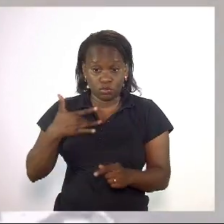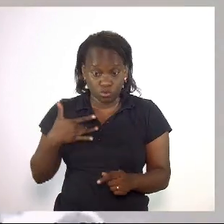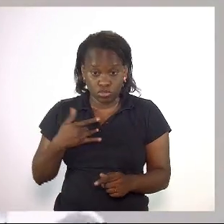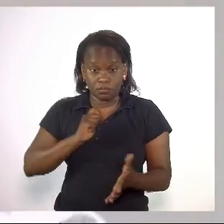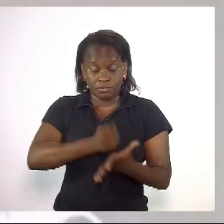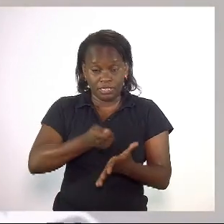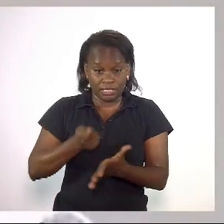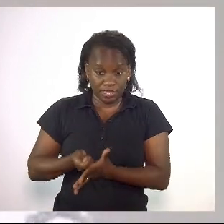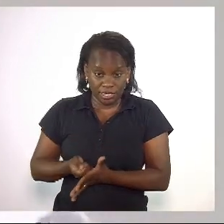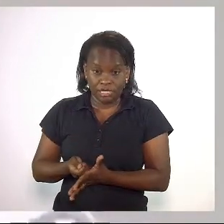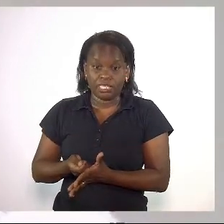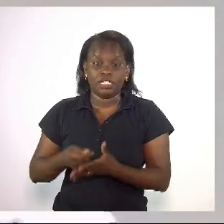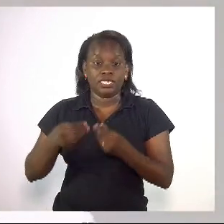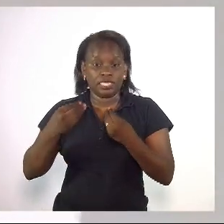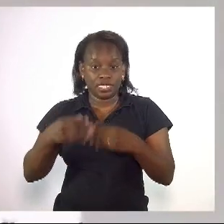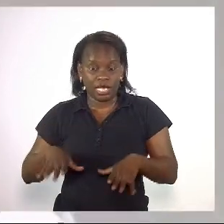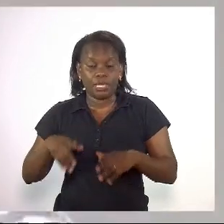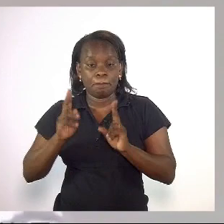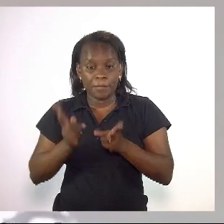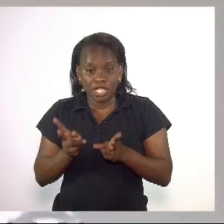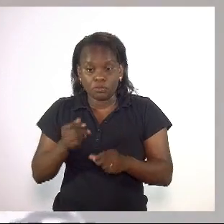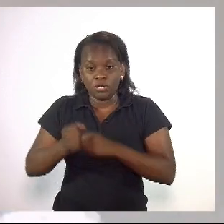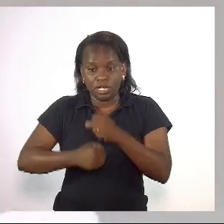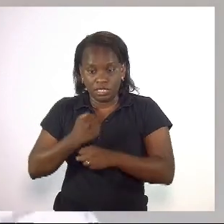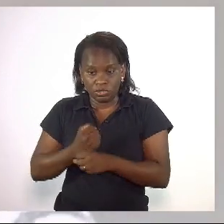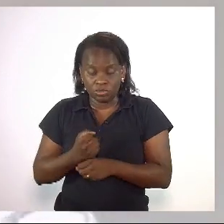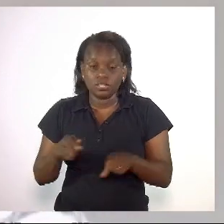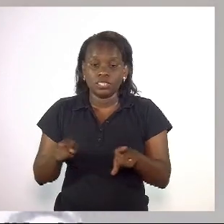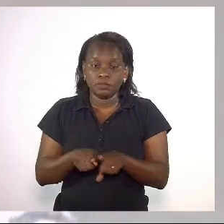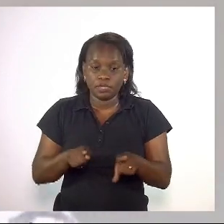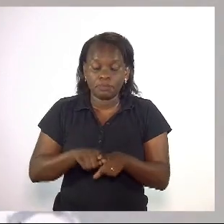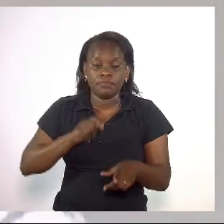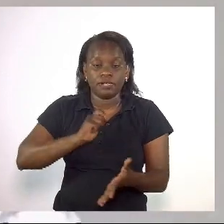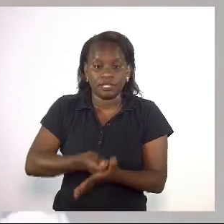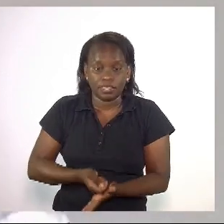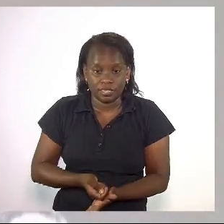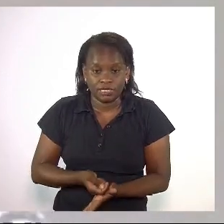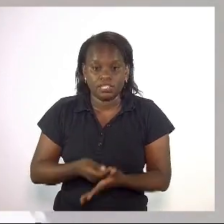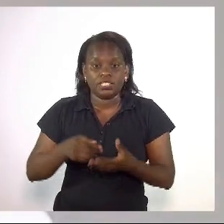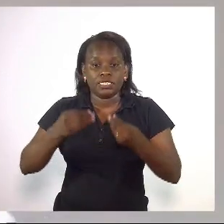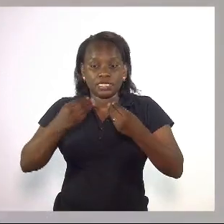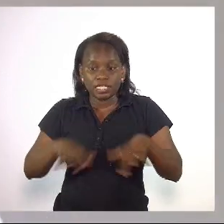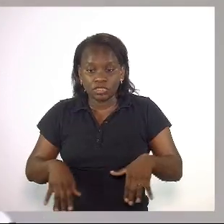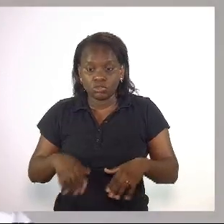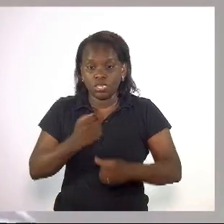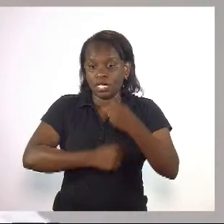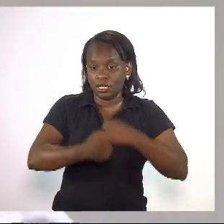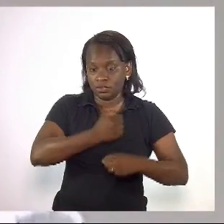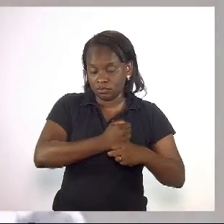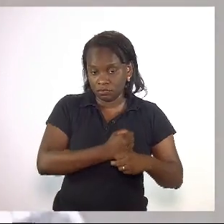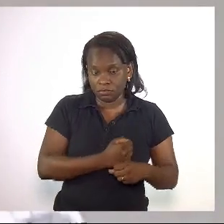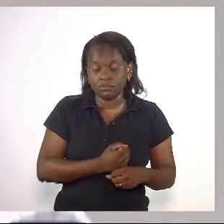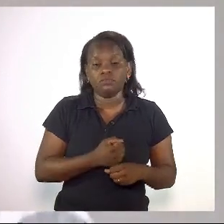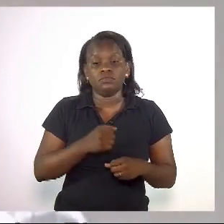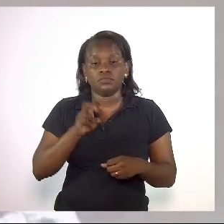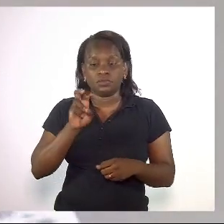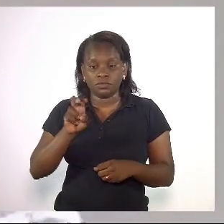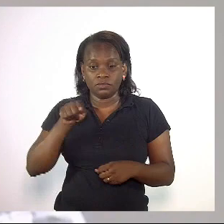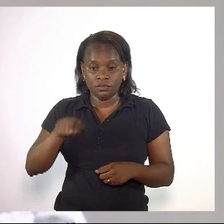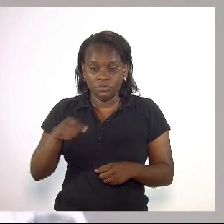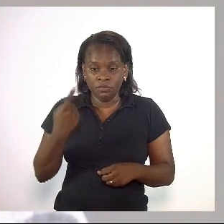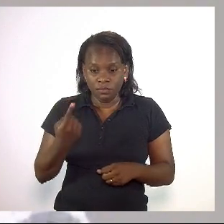pagar despesas do próprio exercício, seja para pagar despesa de exercícios anteriores,